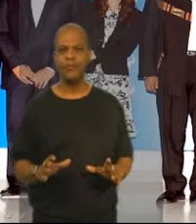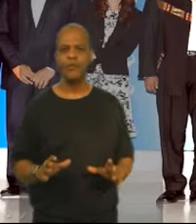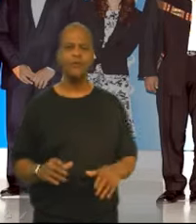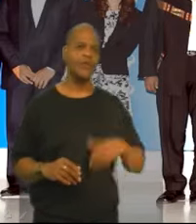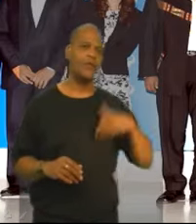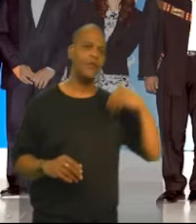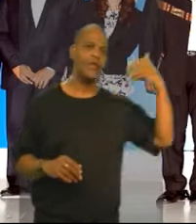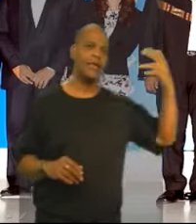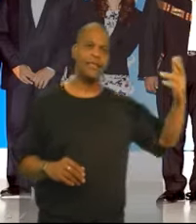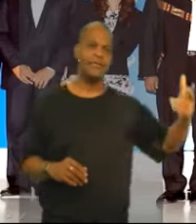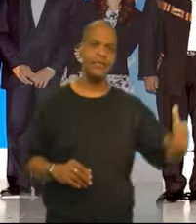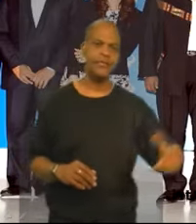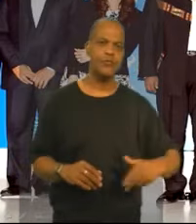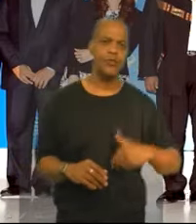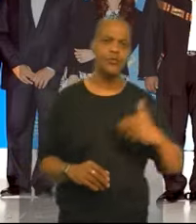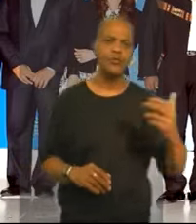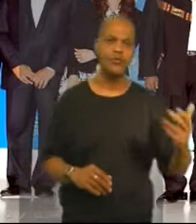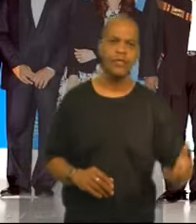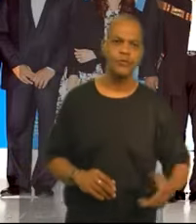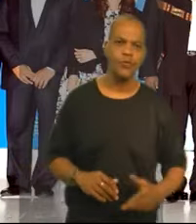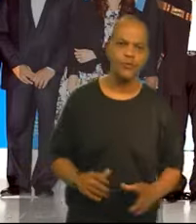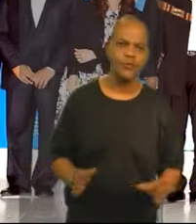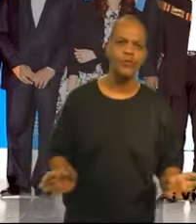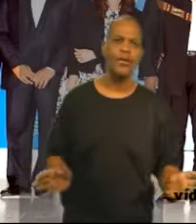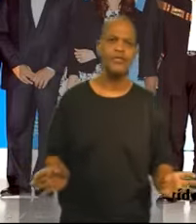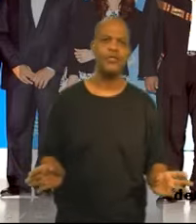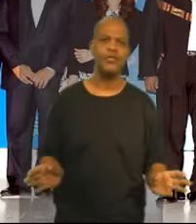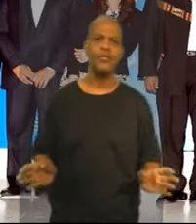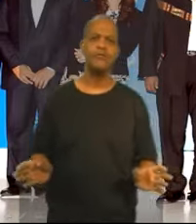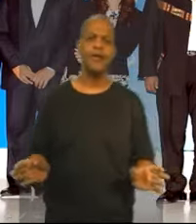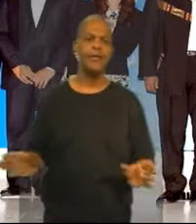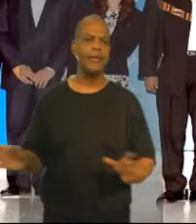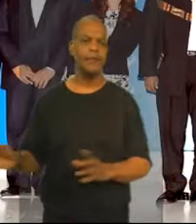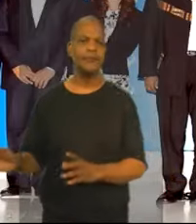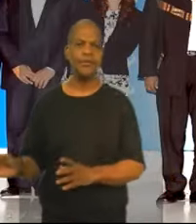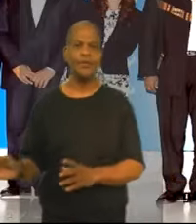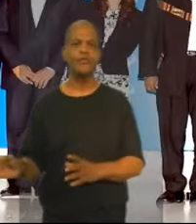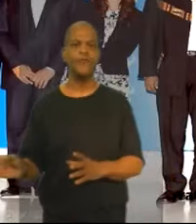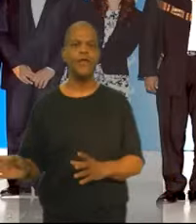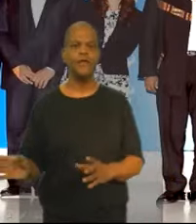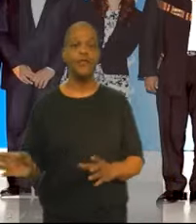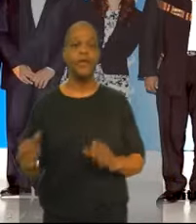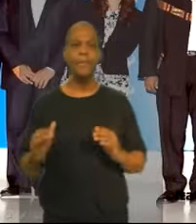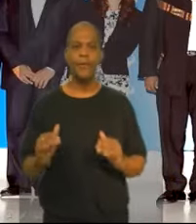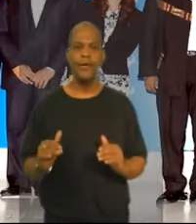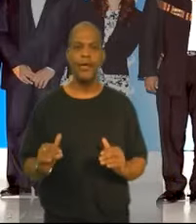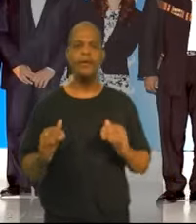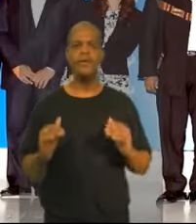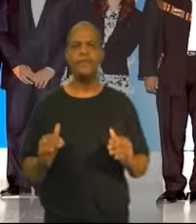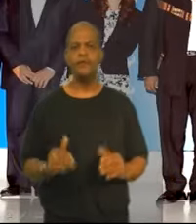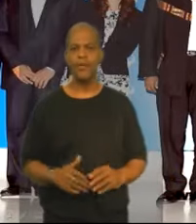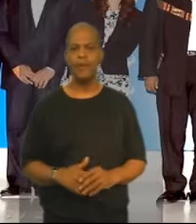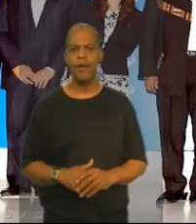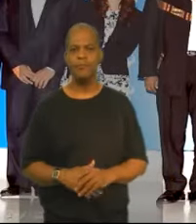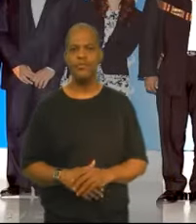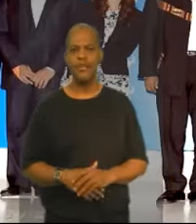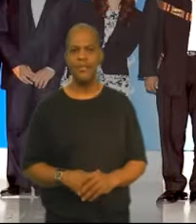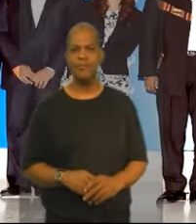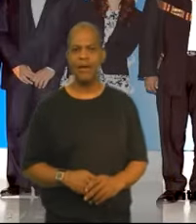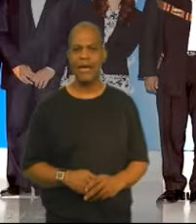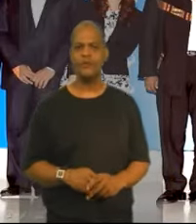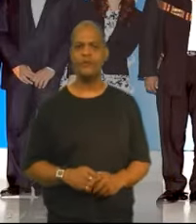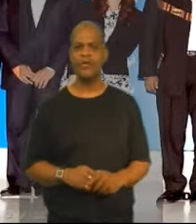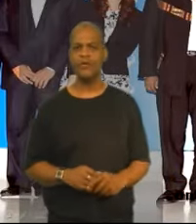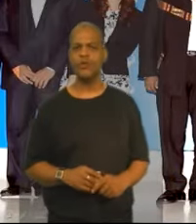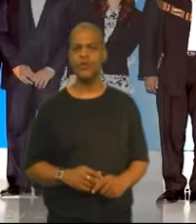padrões europeus. Não chegou a morrer 300 mil pessoas, 200 mil pessoas, como no Haiti, não é? É absolutamente diferente. Porém, foi um terremoto de